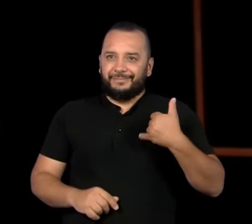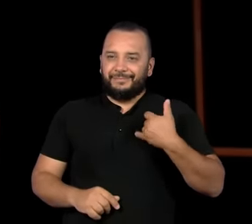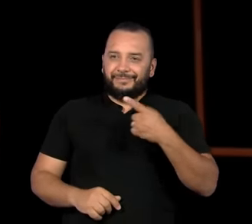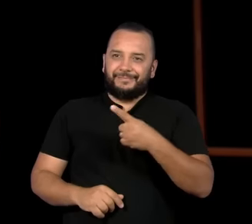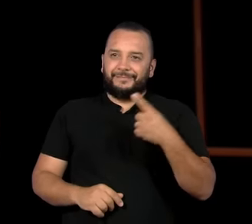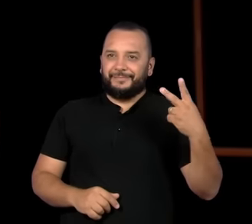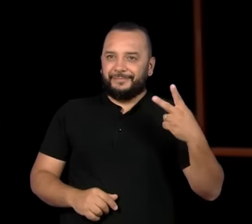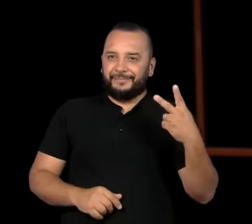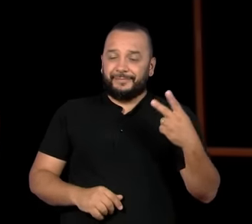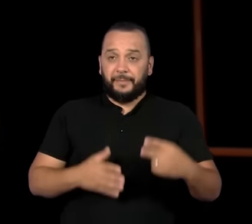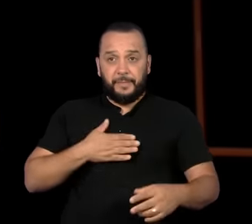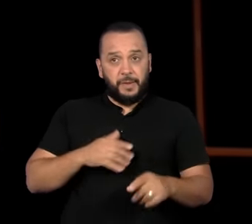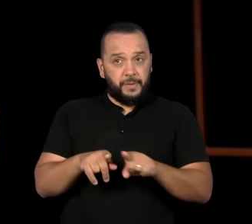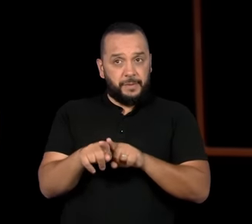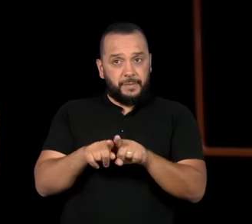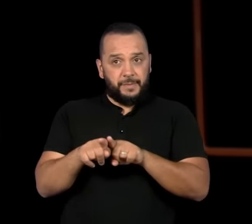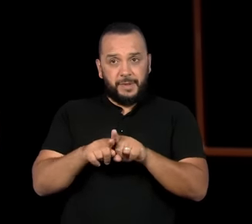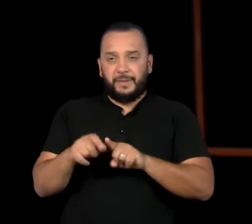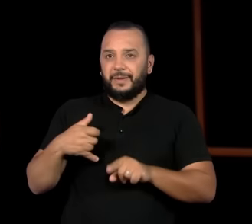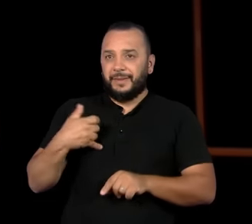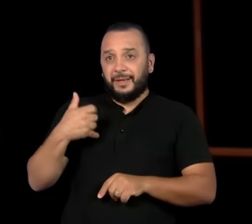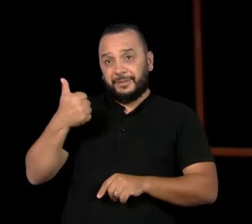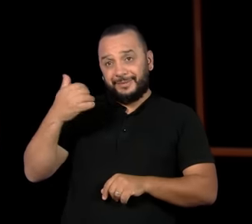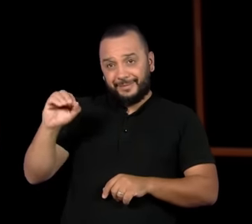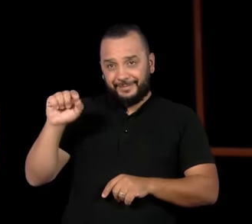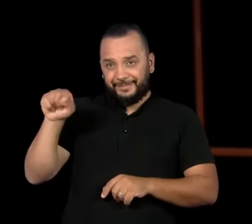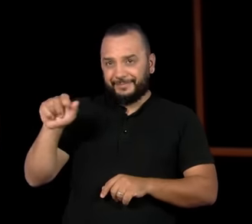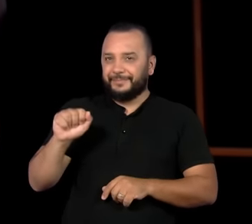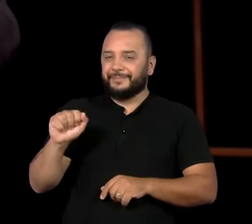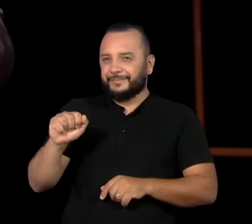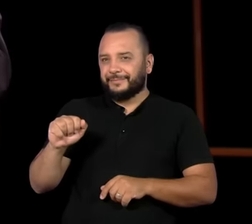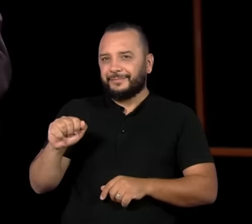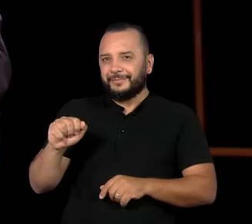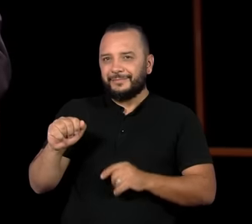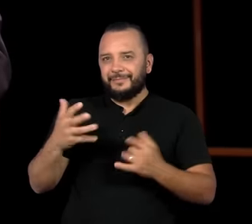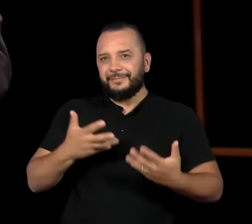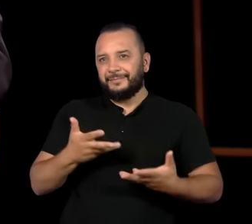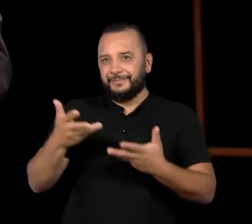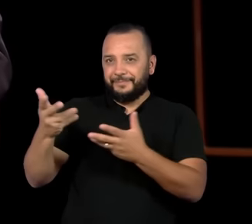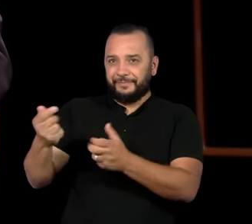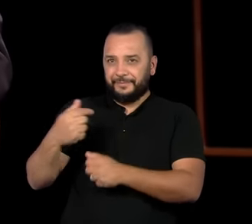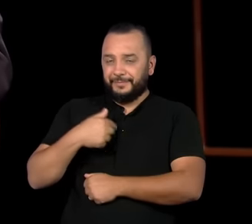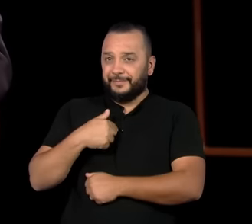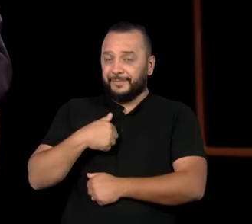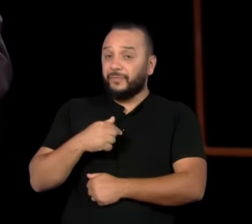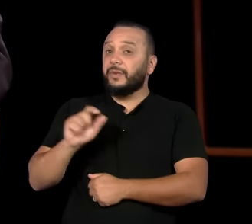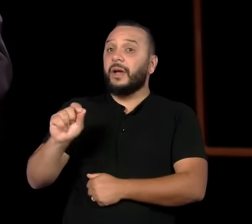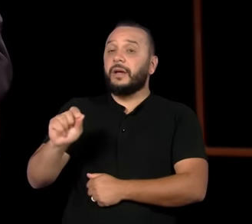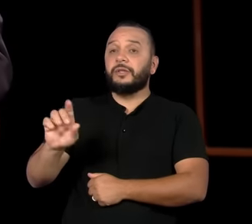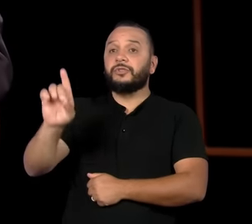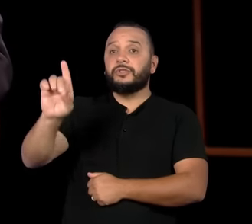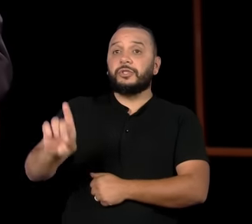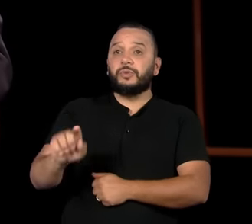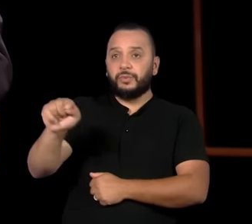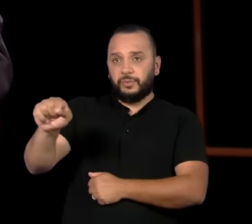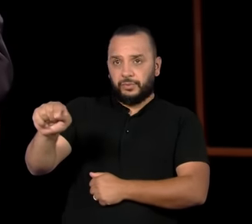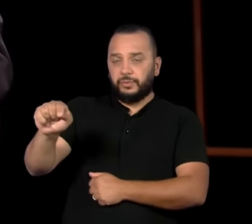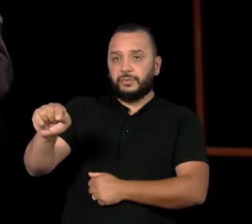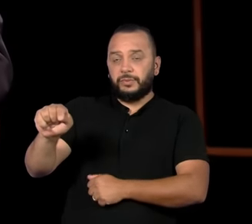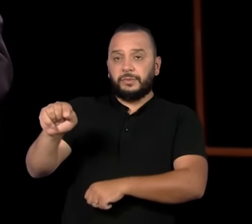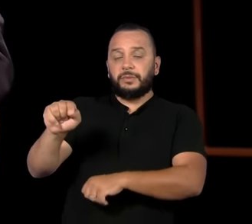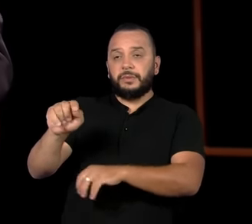o meu irmão tinha 10, claro, e nós fomos convidados. Quem dirigia